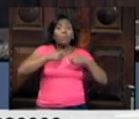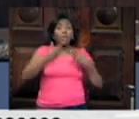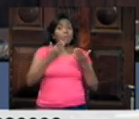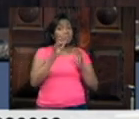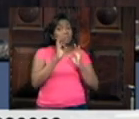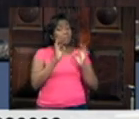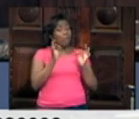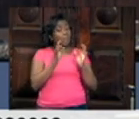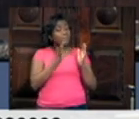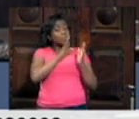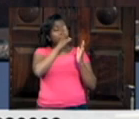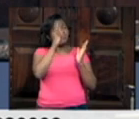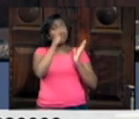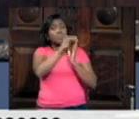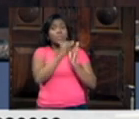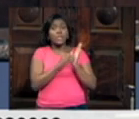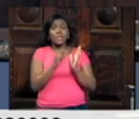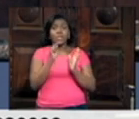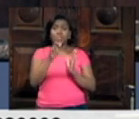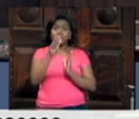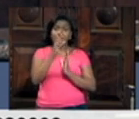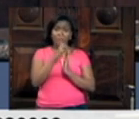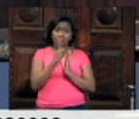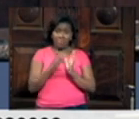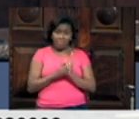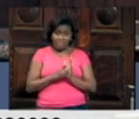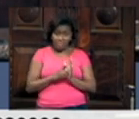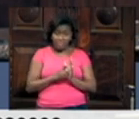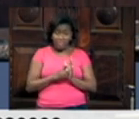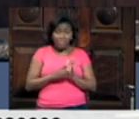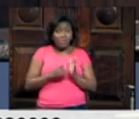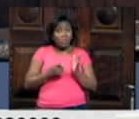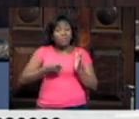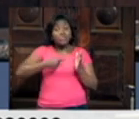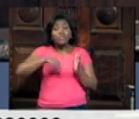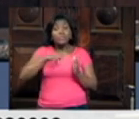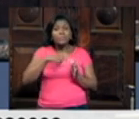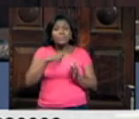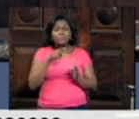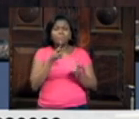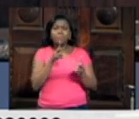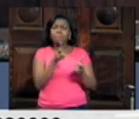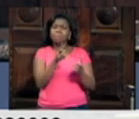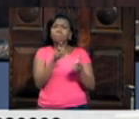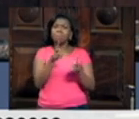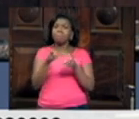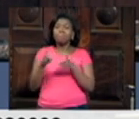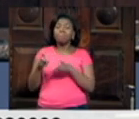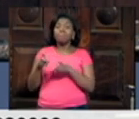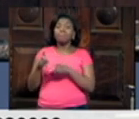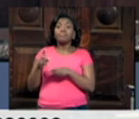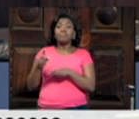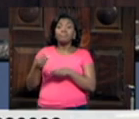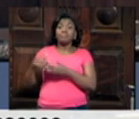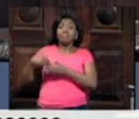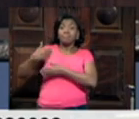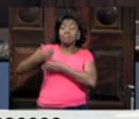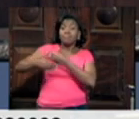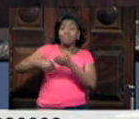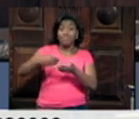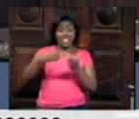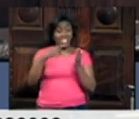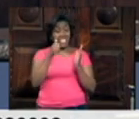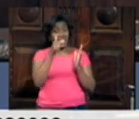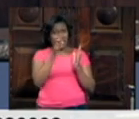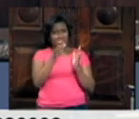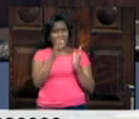desses 15 decretos. O que a gente está assistindo é que cada vez mais, nestes 15 decretos, a